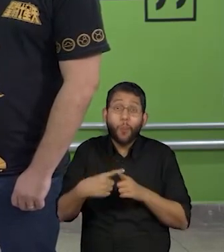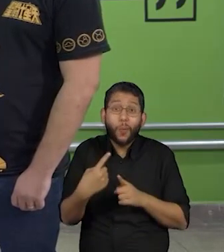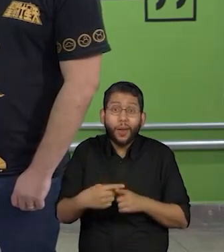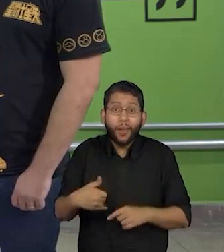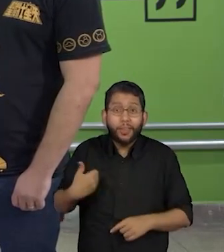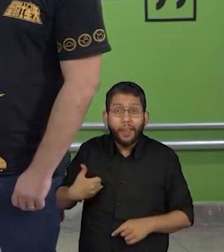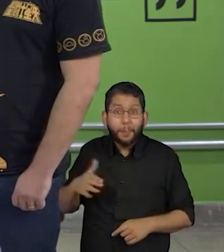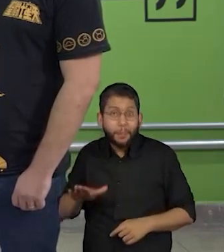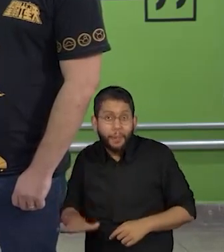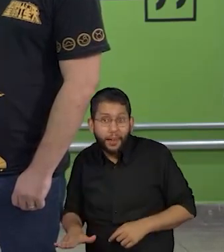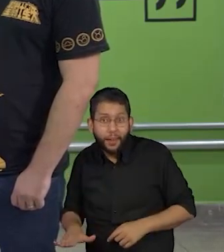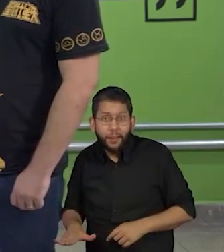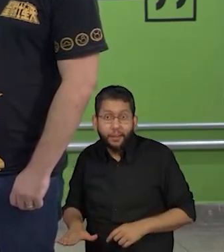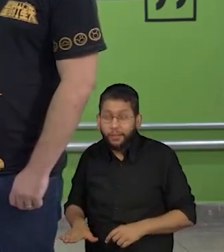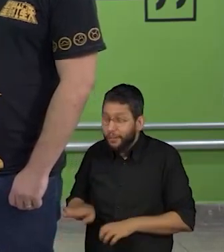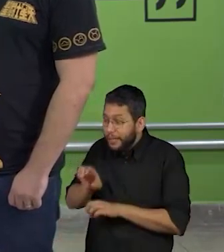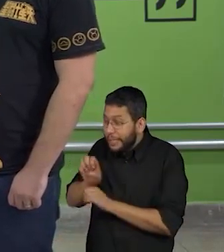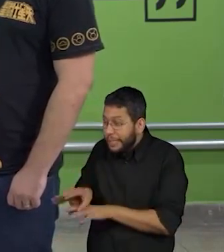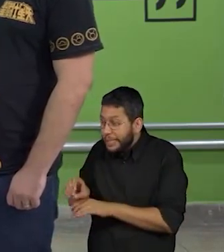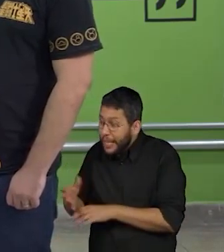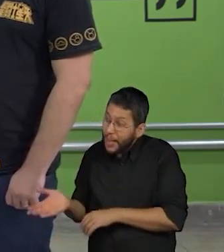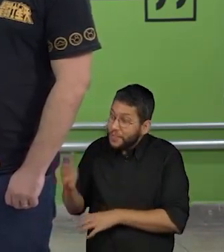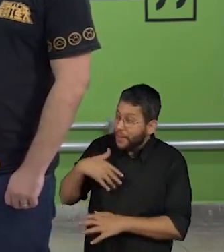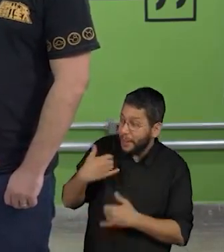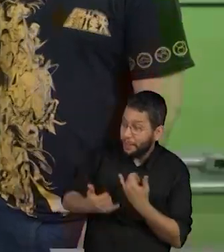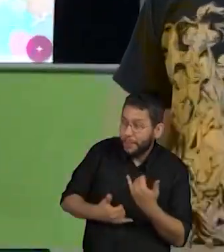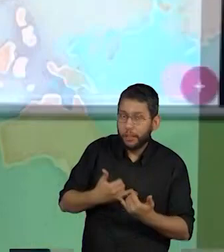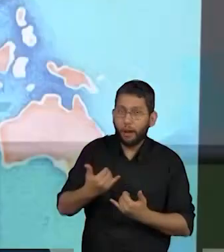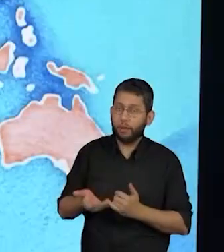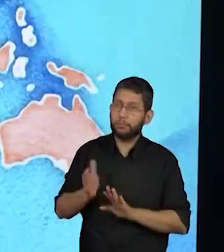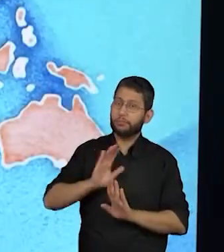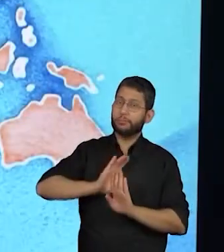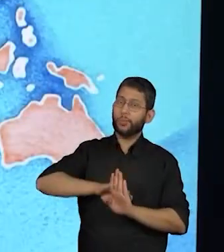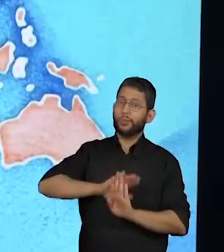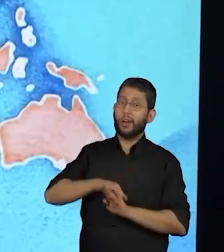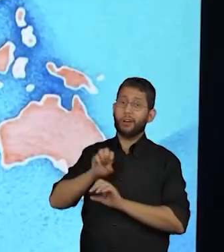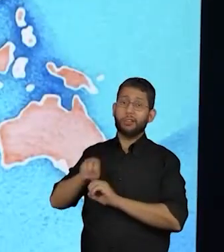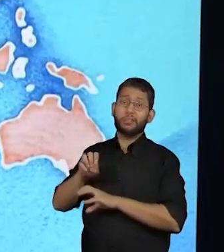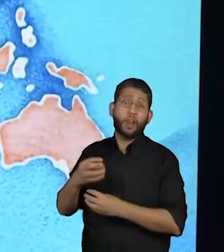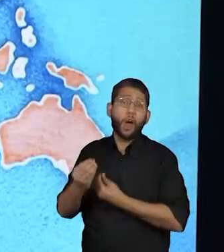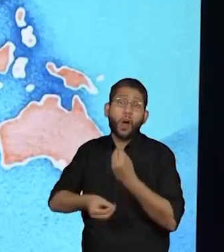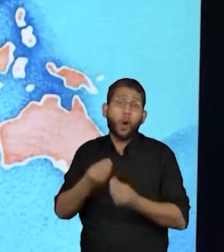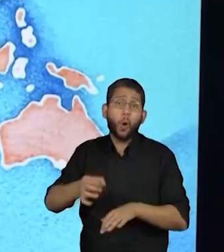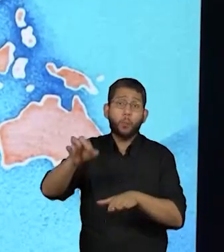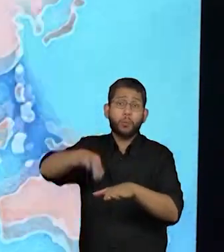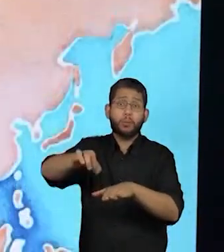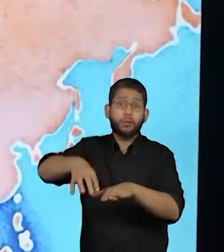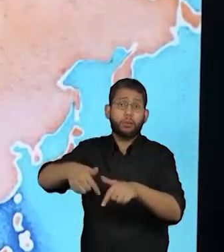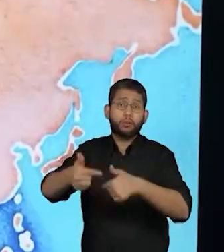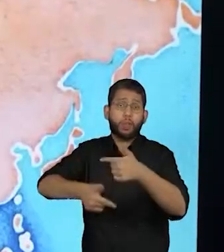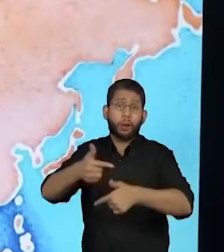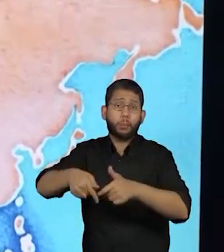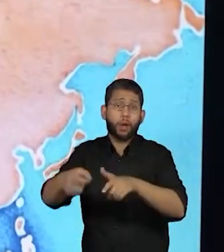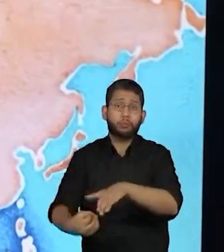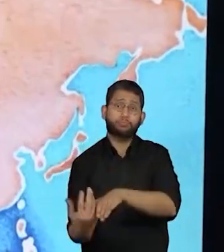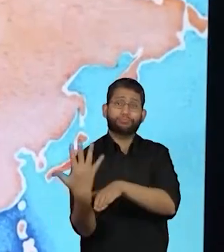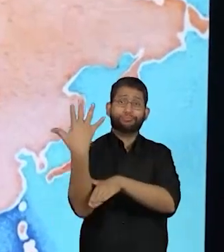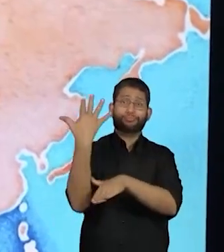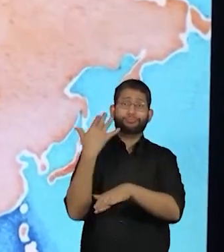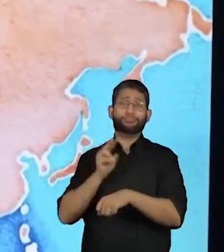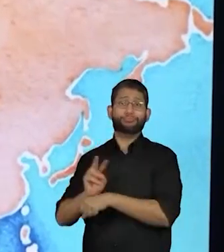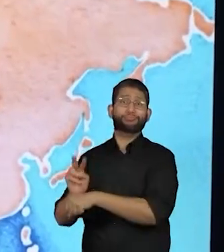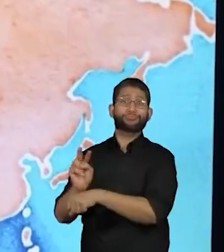a colher, a aprender sobre o cultivo de vegetais. Nesse ponto aqui do mapa, vocês vão ver o